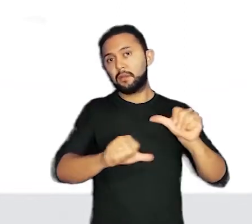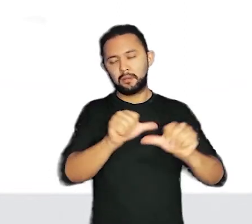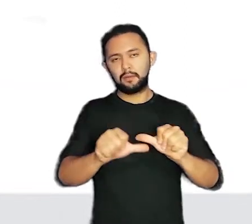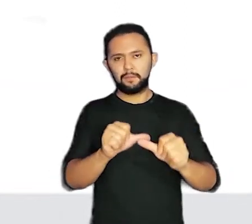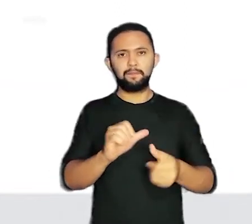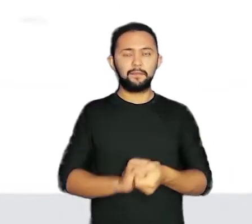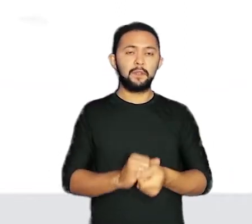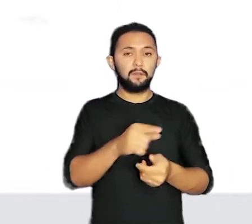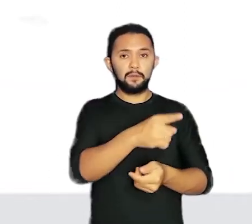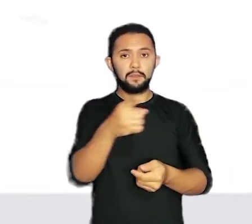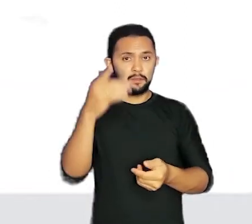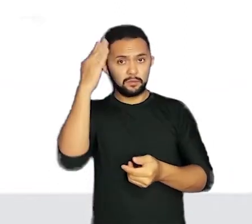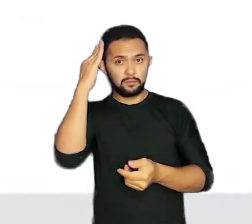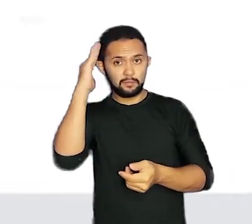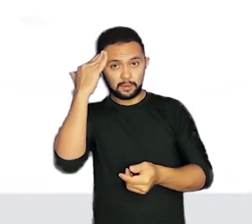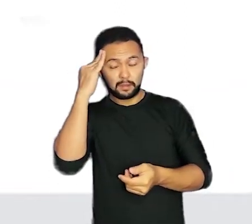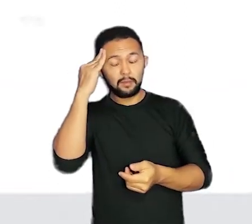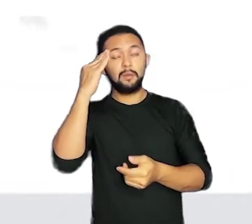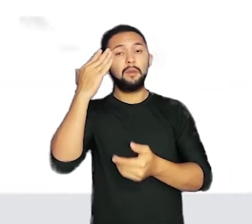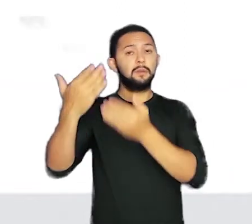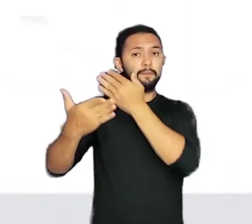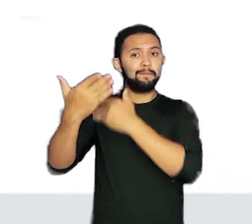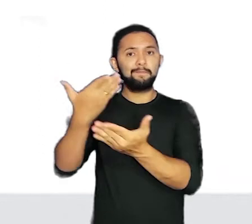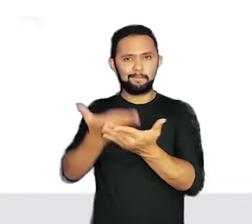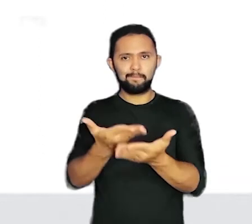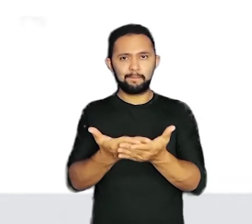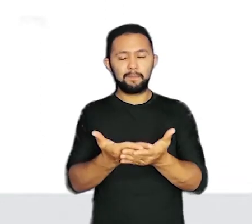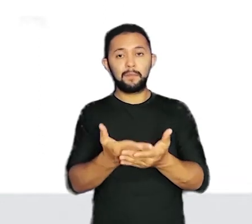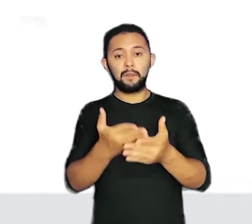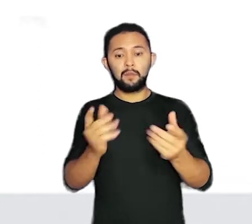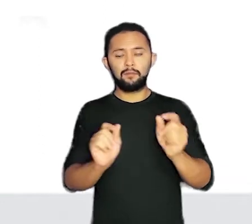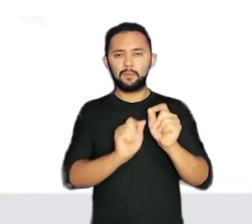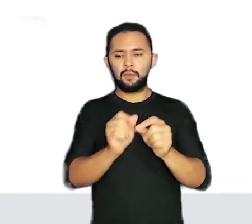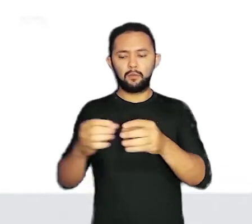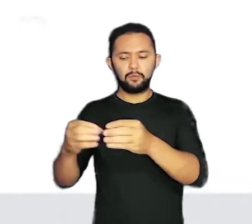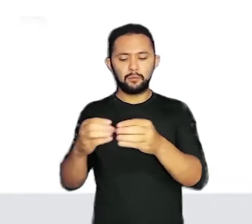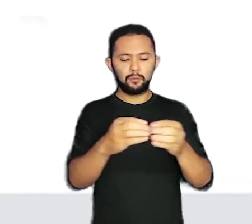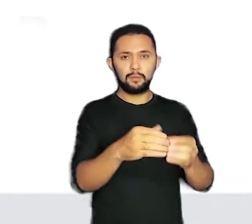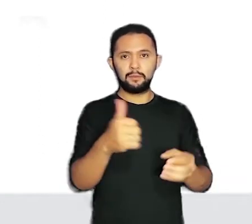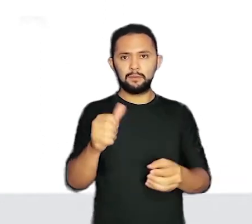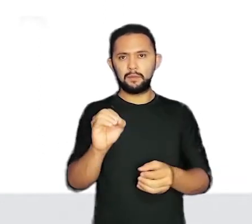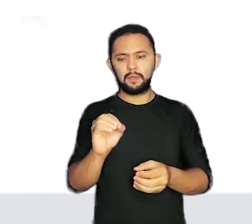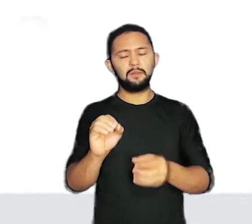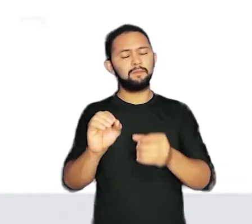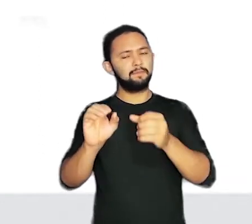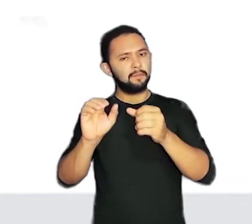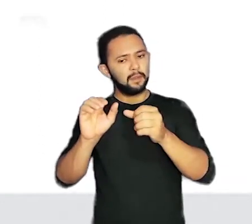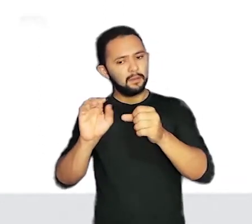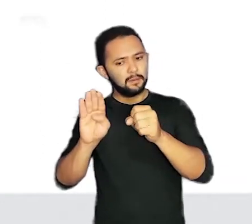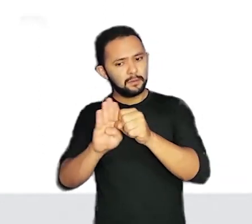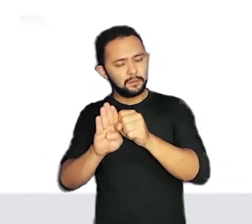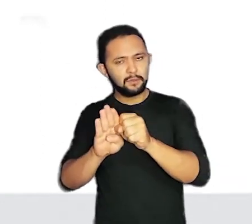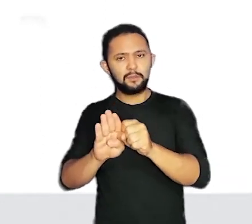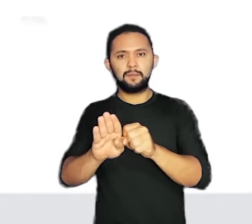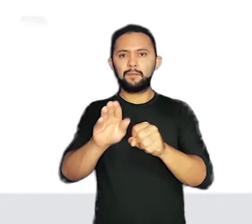claramente na aula passada, não é verdade? Então as classes de palavras são 10. Substantivo, artigo,